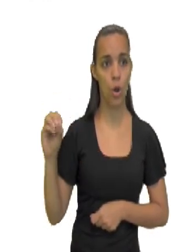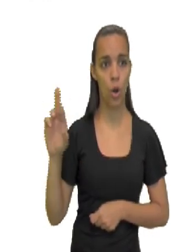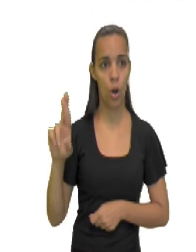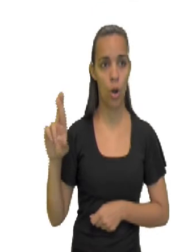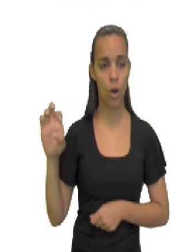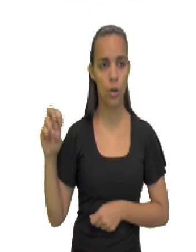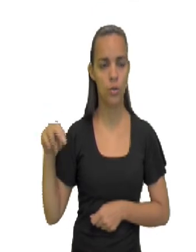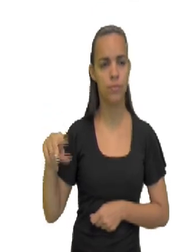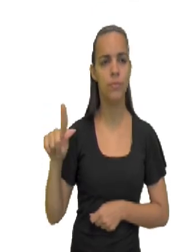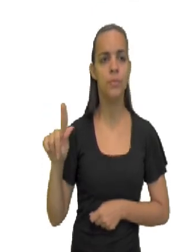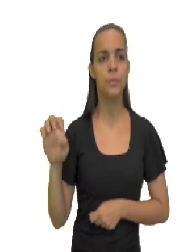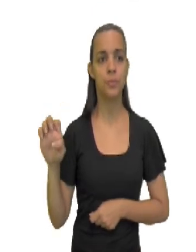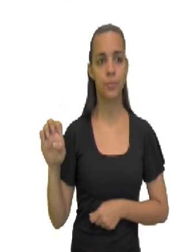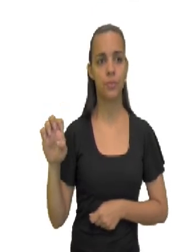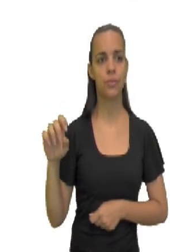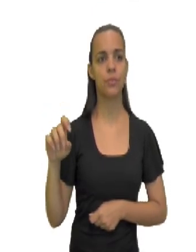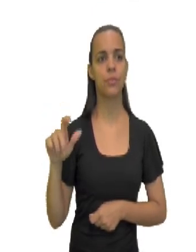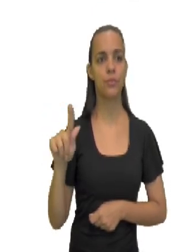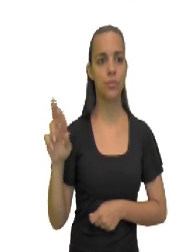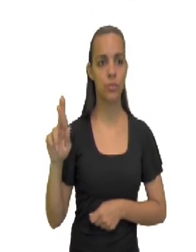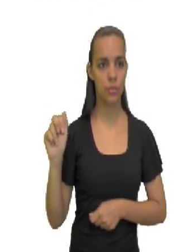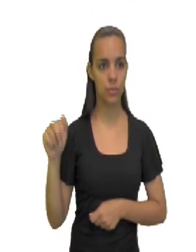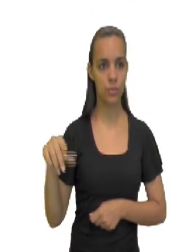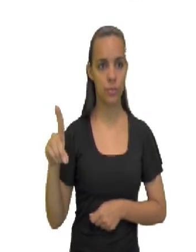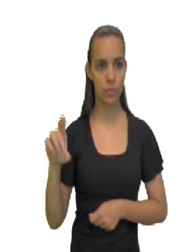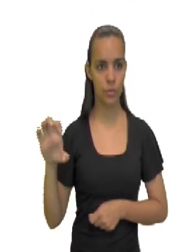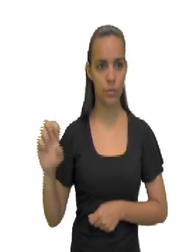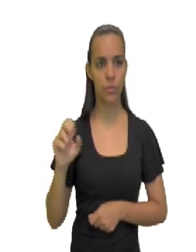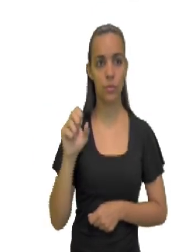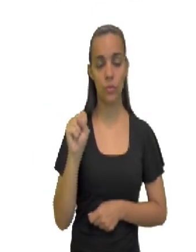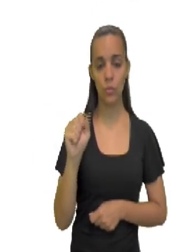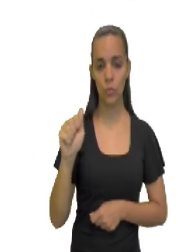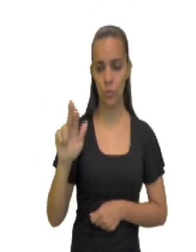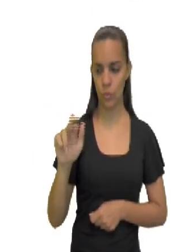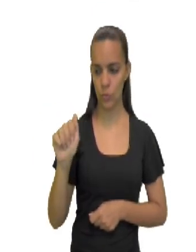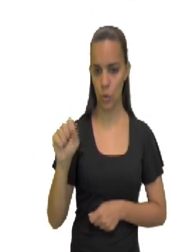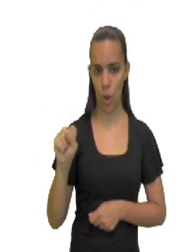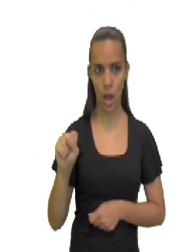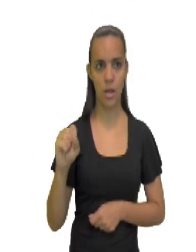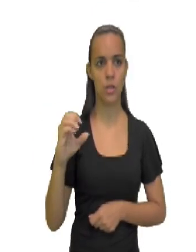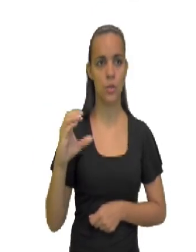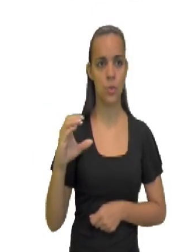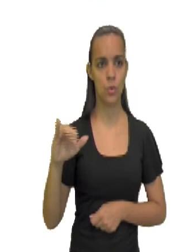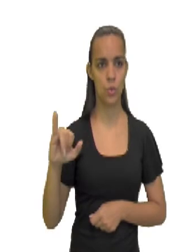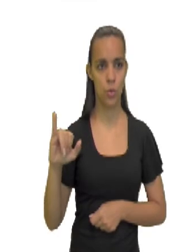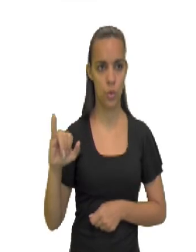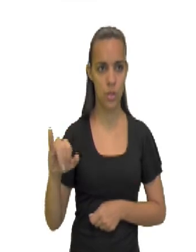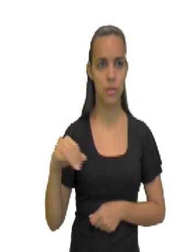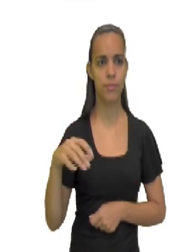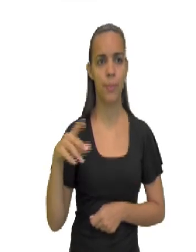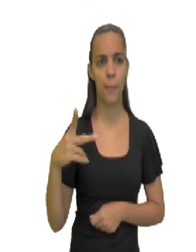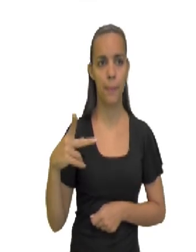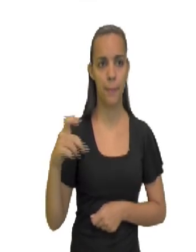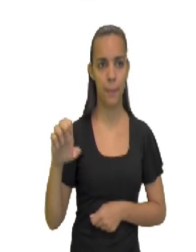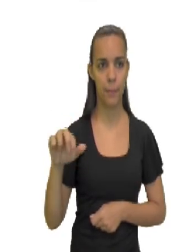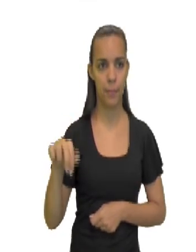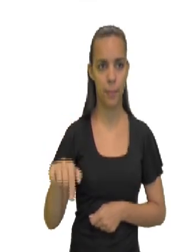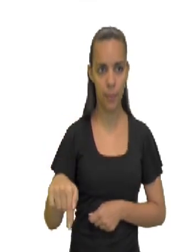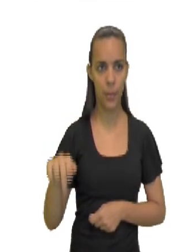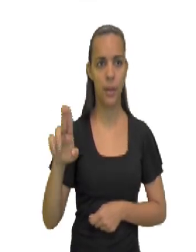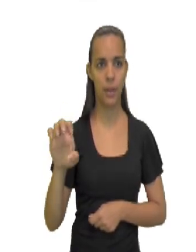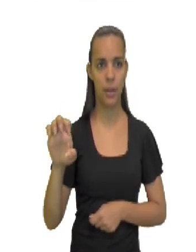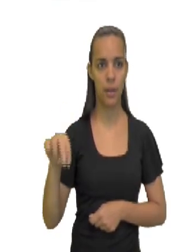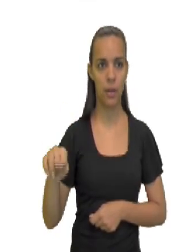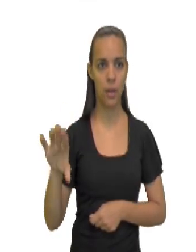Suaçuí Grande, São José e Pancas. Margem esquerda,